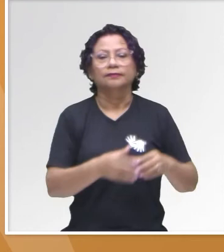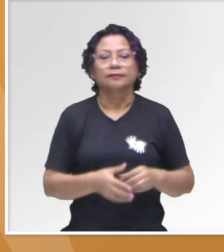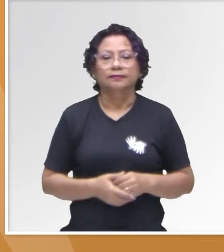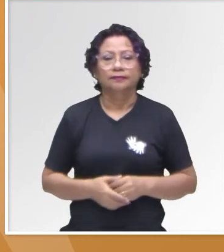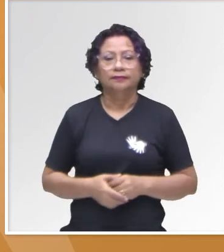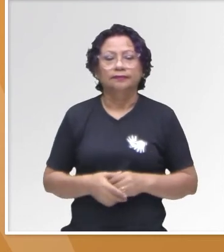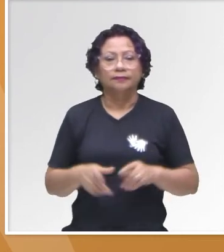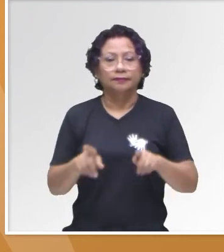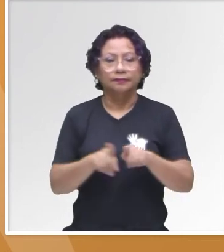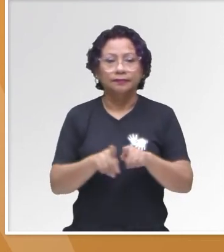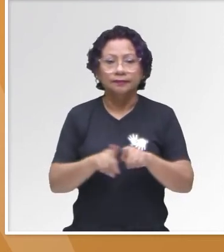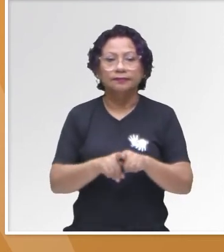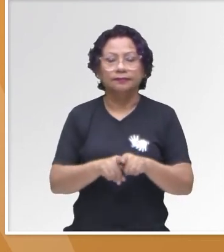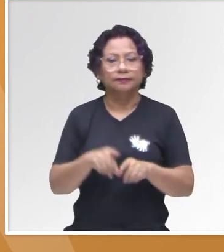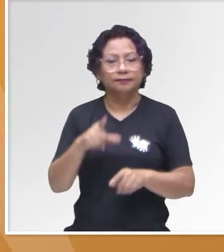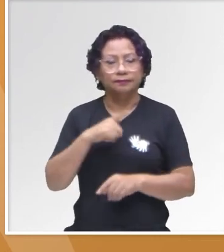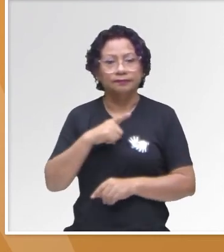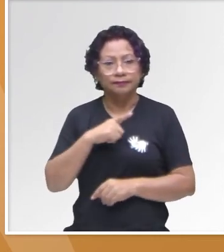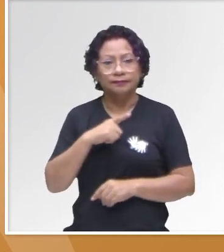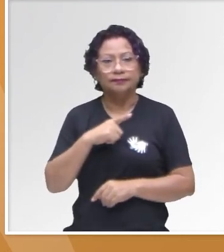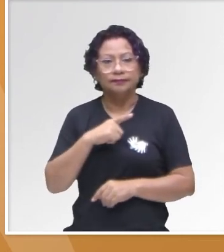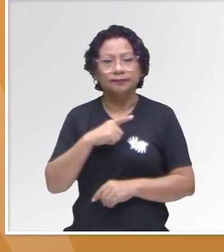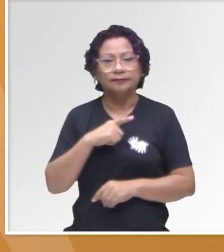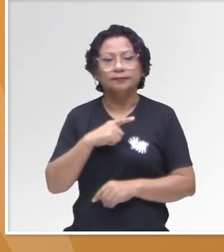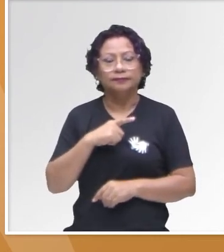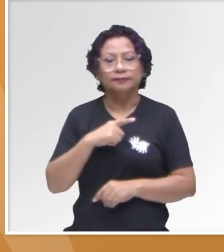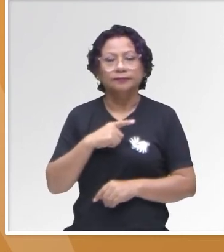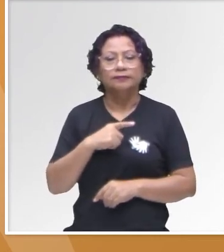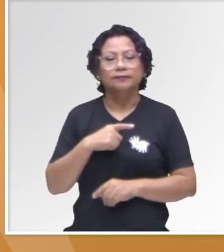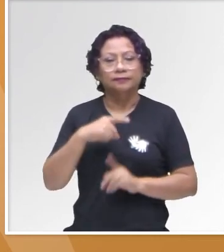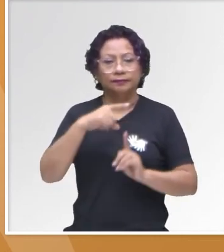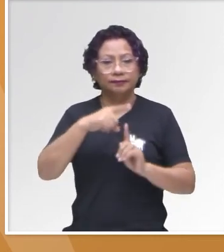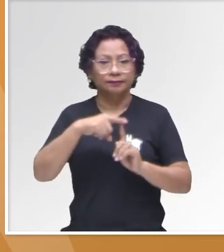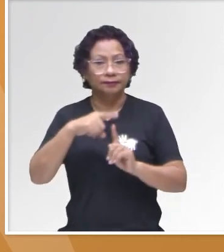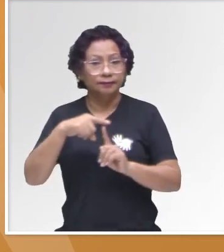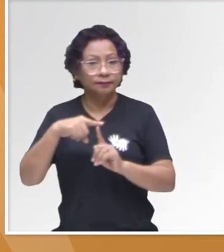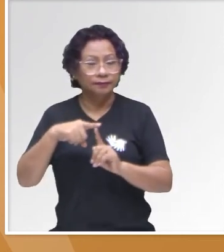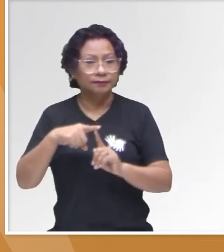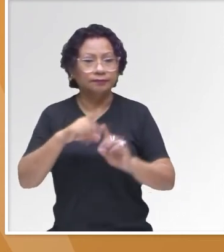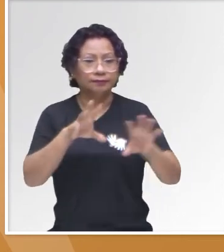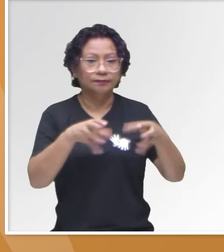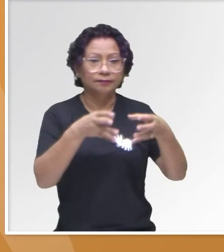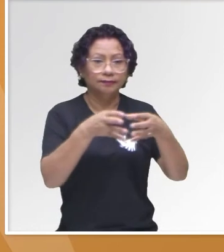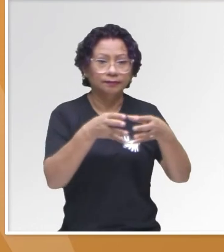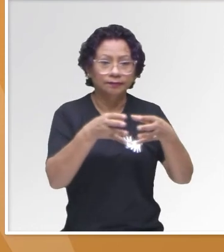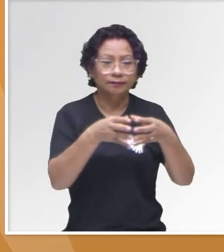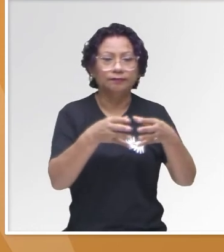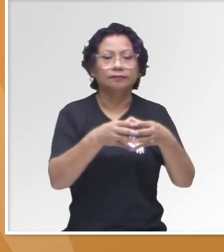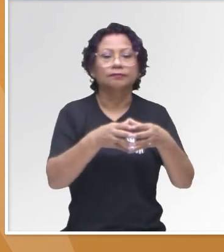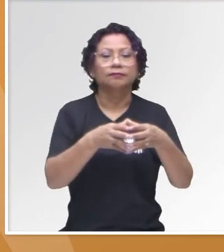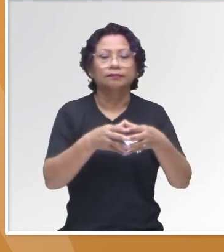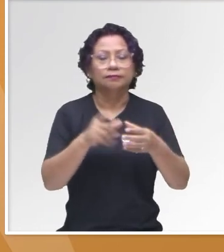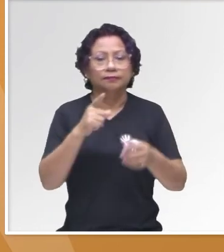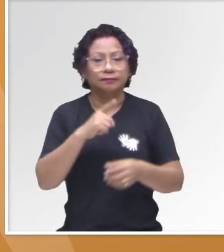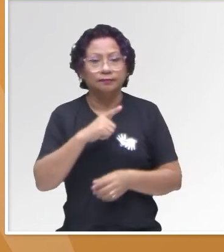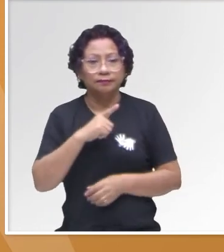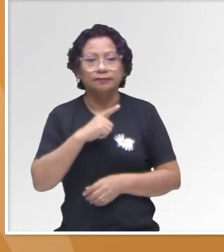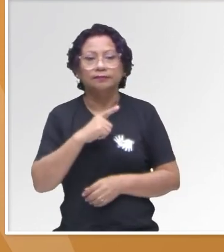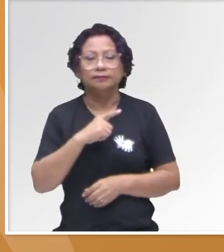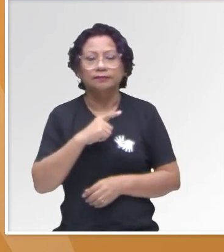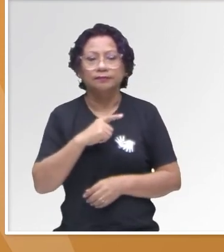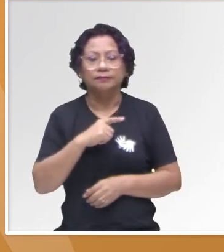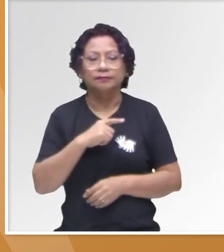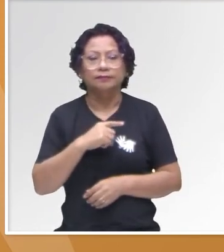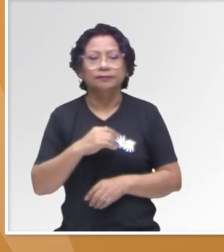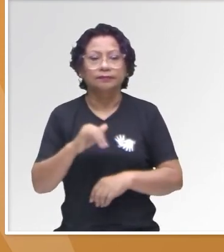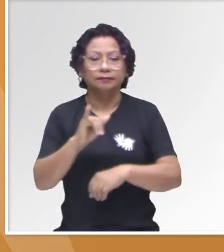mundo, que tem aí como diversas características, né, diversas etapas que já foram alcançadas entre eles. Mas